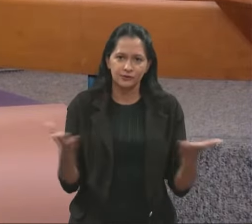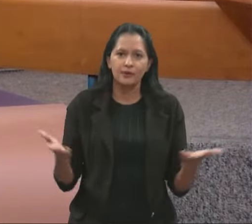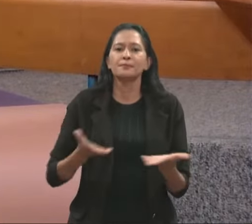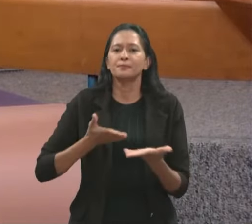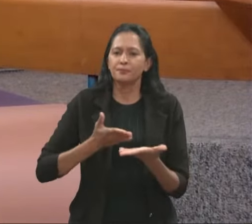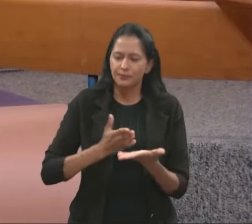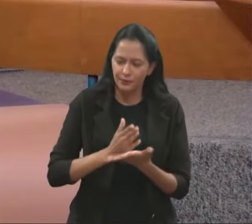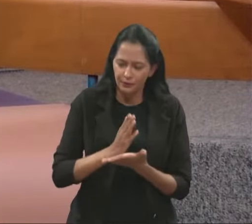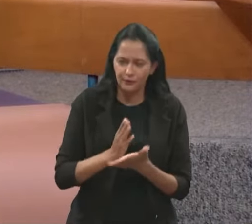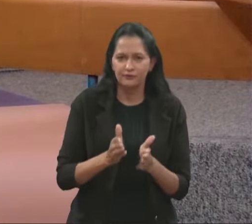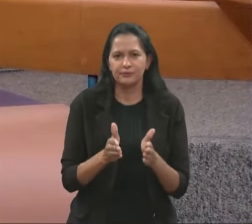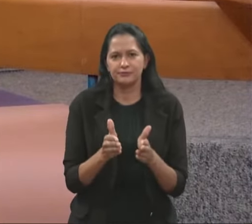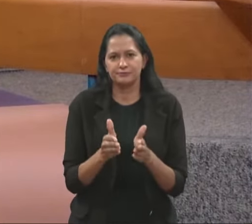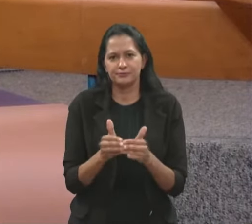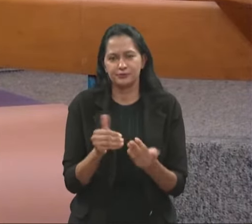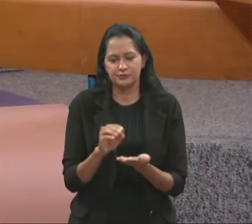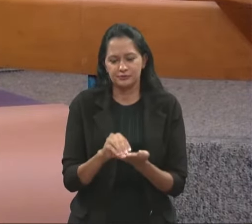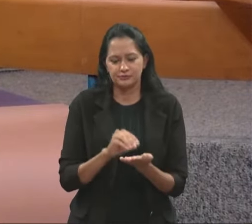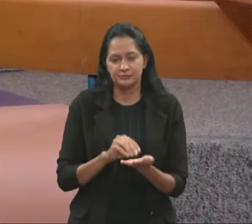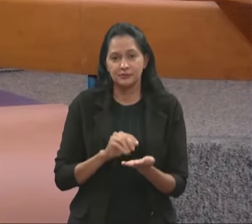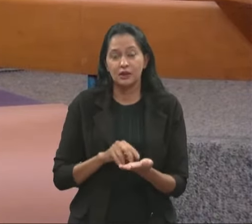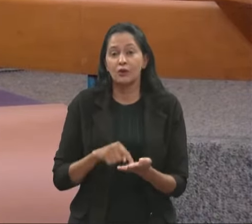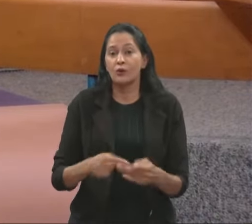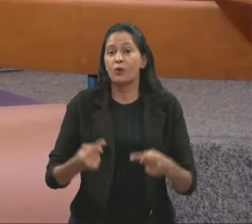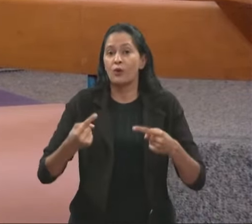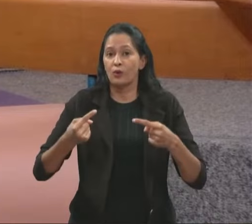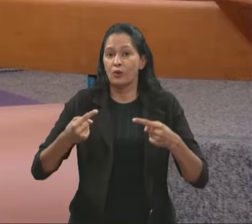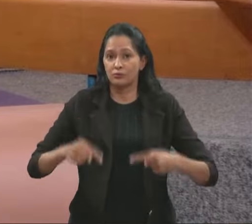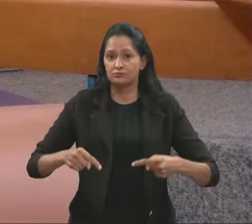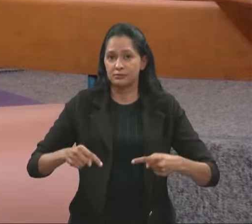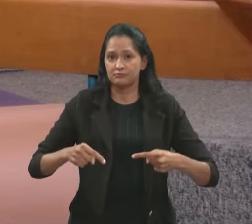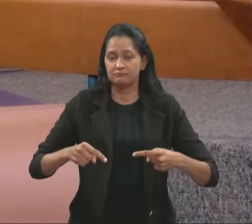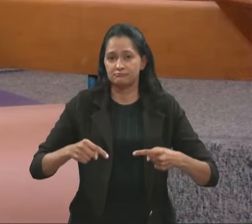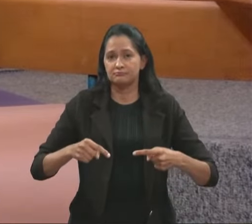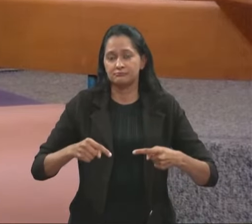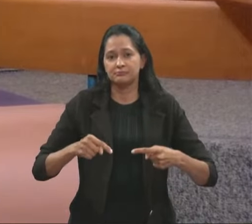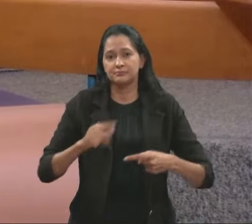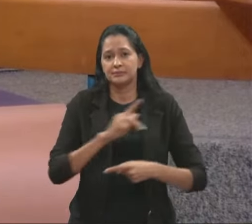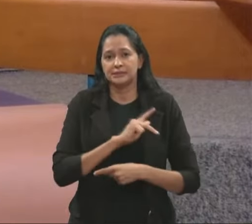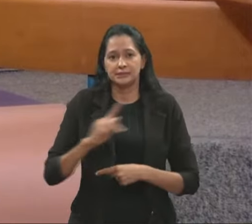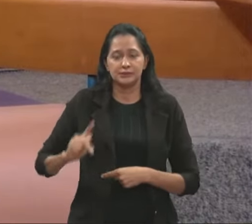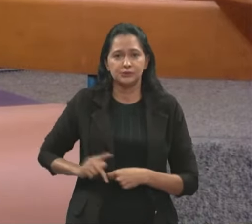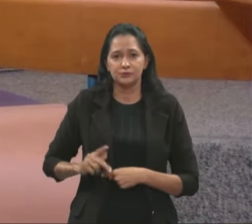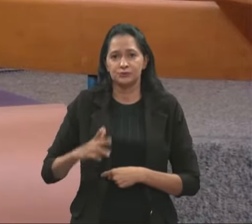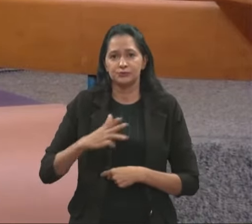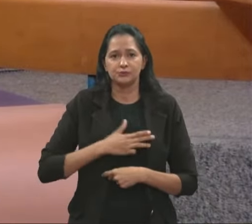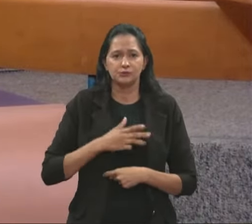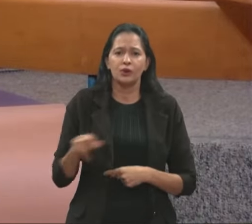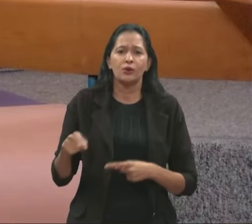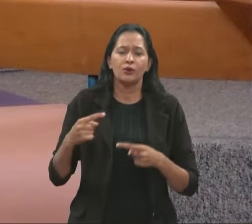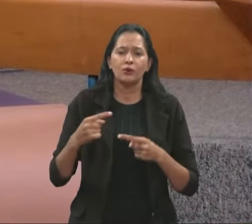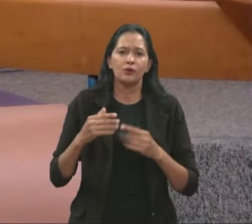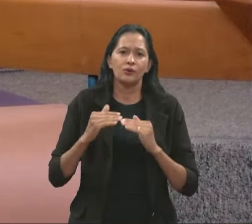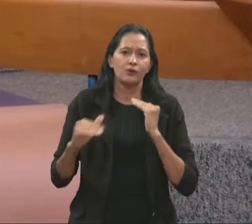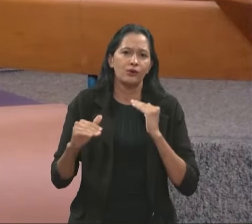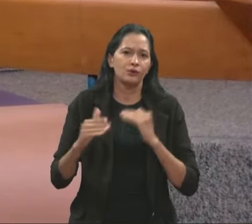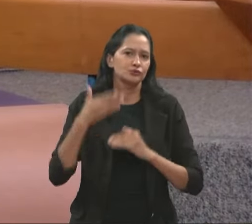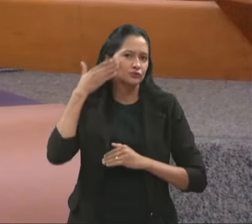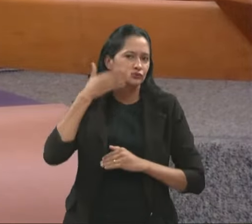requerimento, que moção de repúdio apresentada por este vereador e pela Câmara Municipal de Goiânia solicita